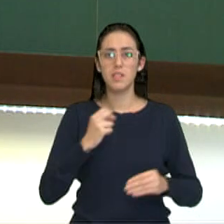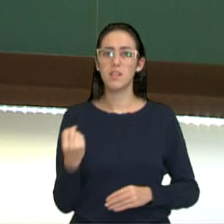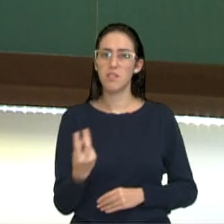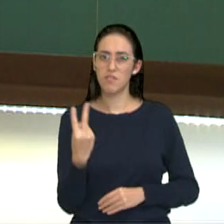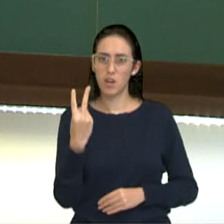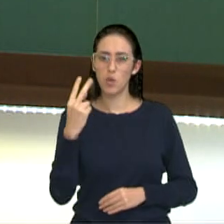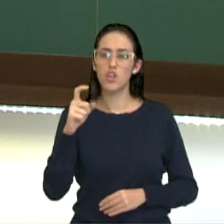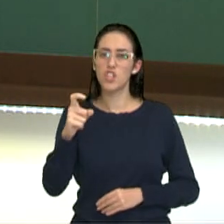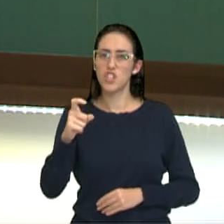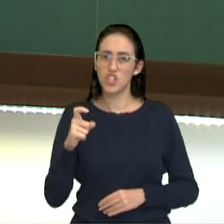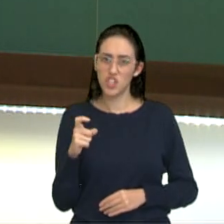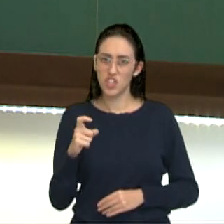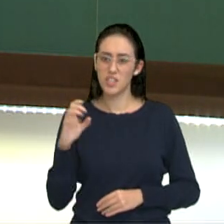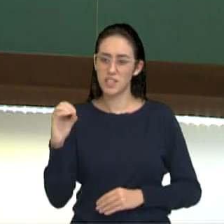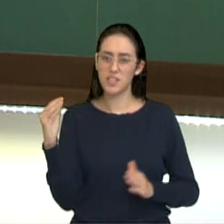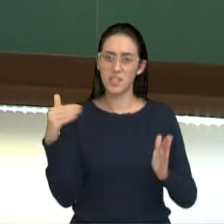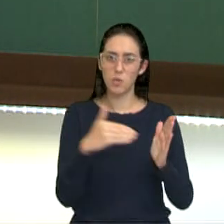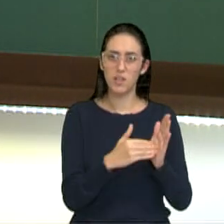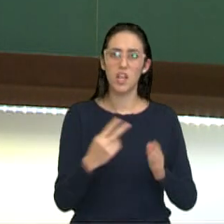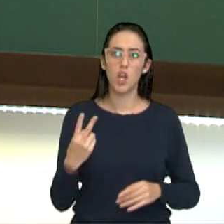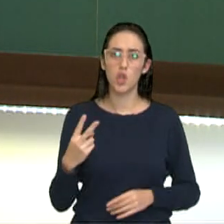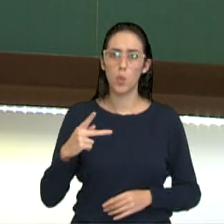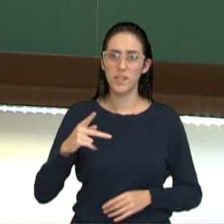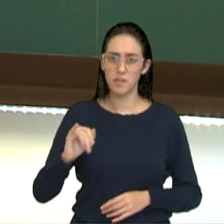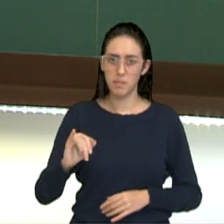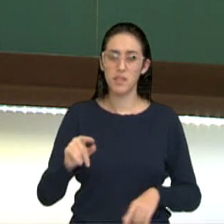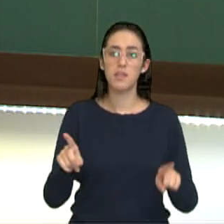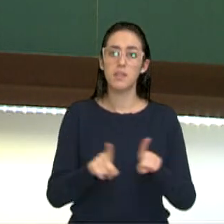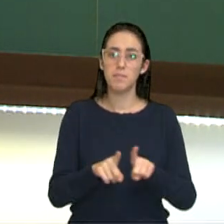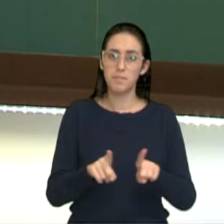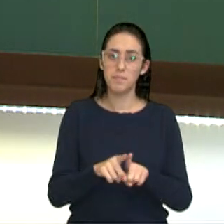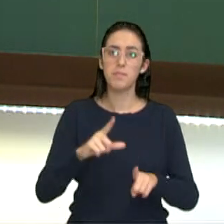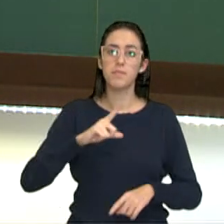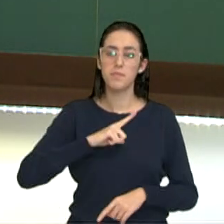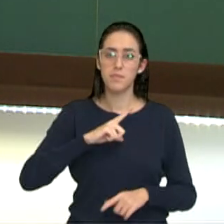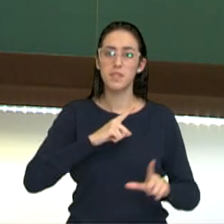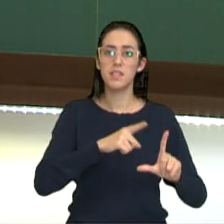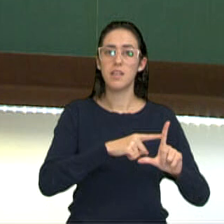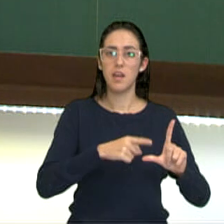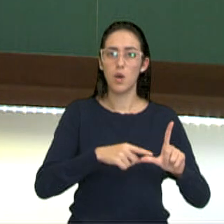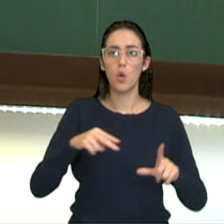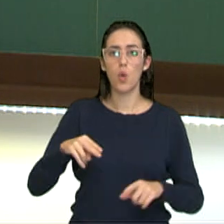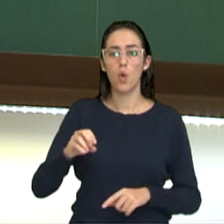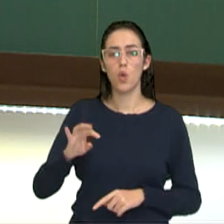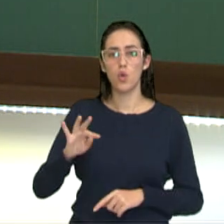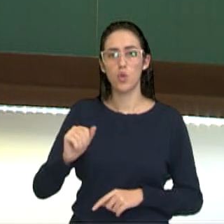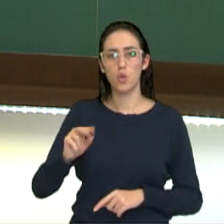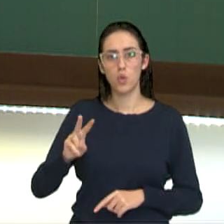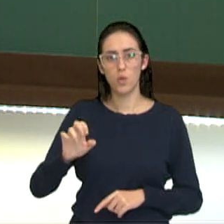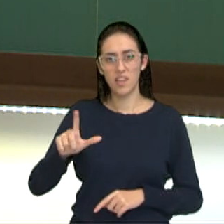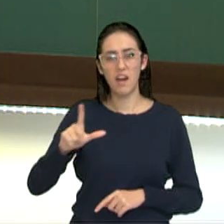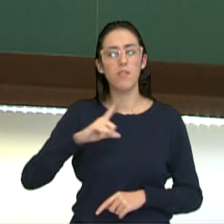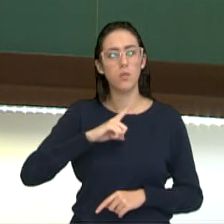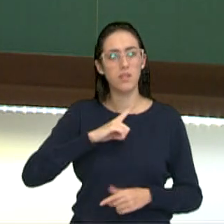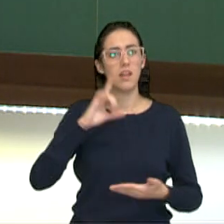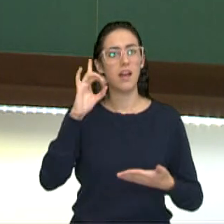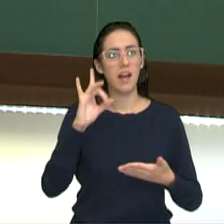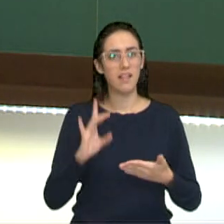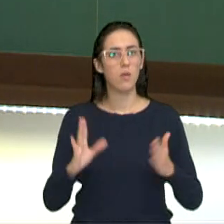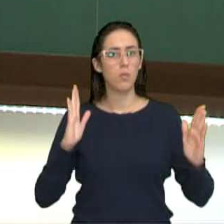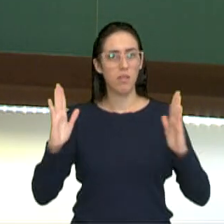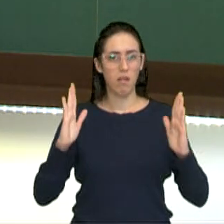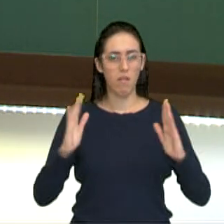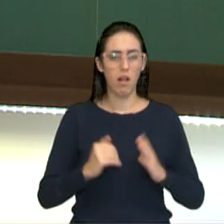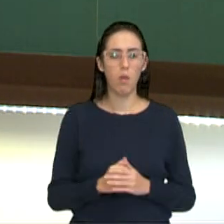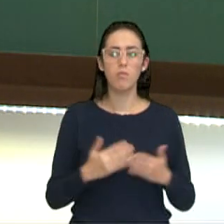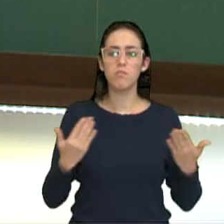de x, que é de 0 a 2π, e nós já temos os valores dos ângulos notáveis para cada intervalo, certo?